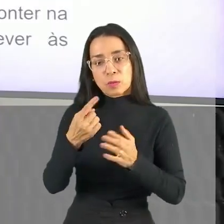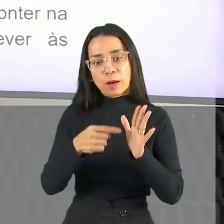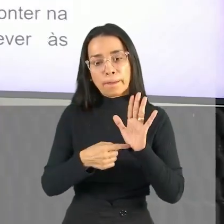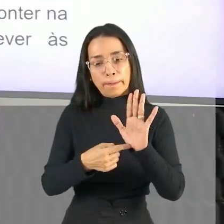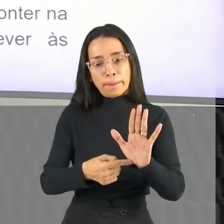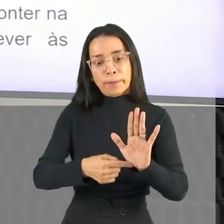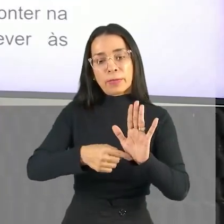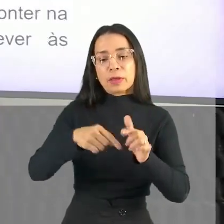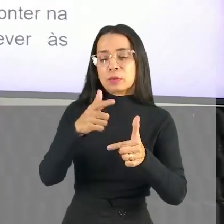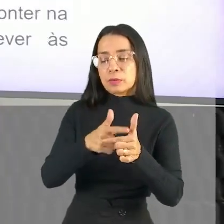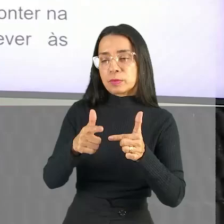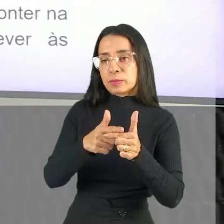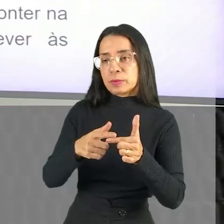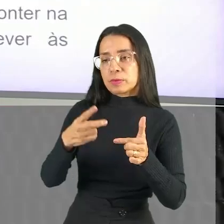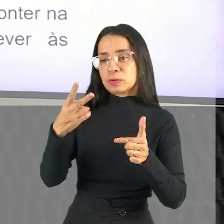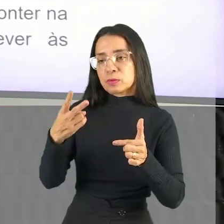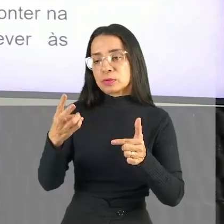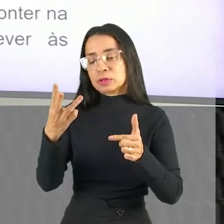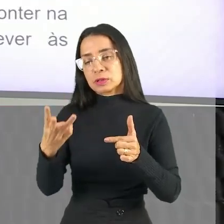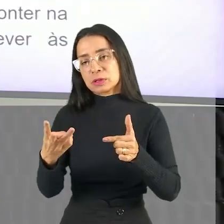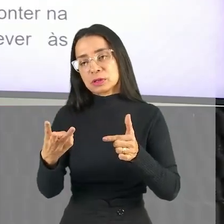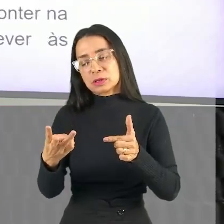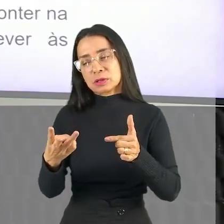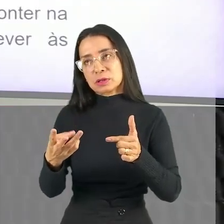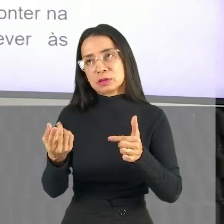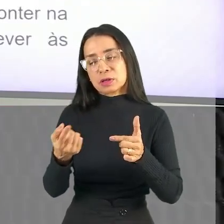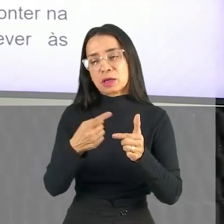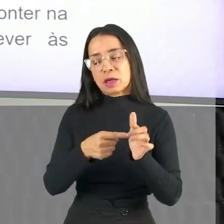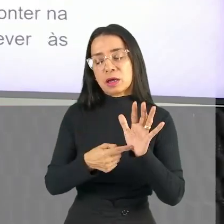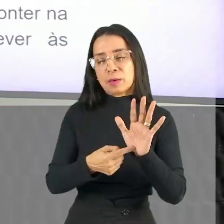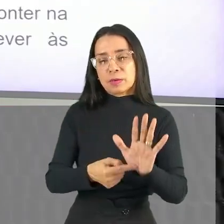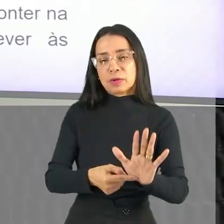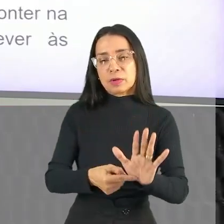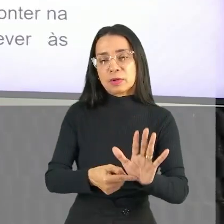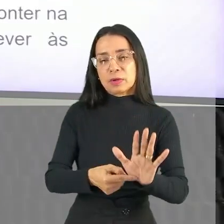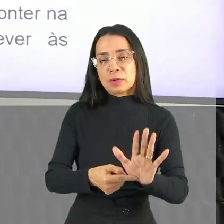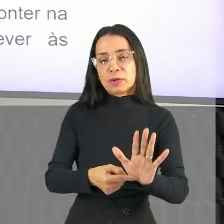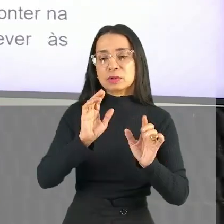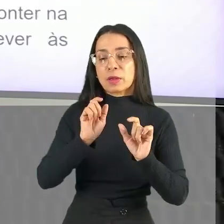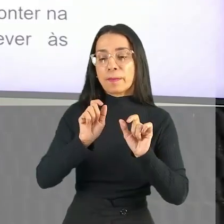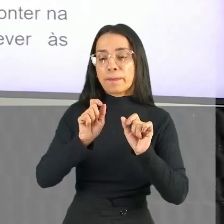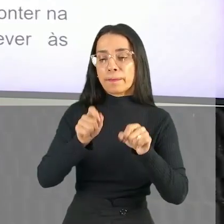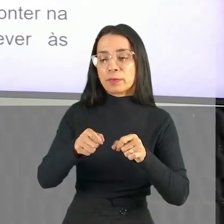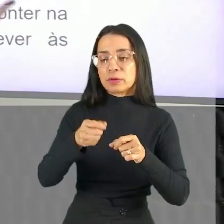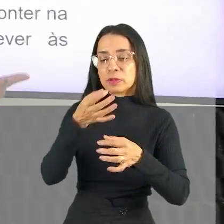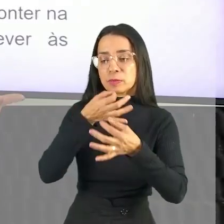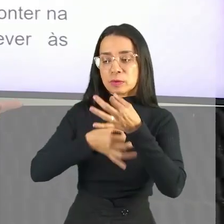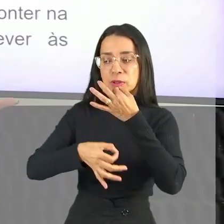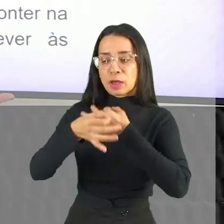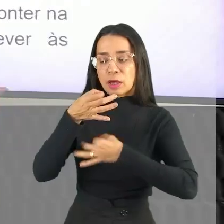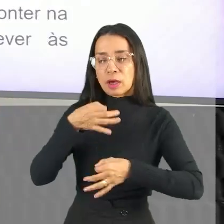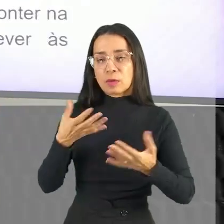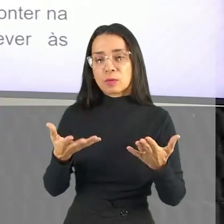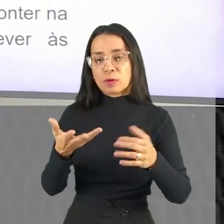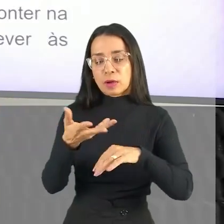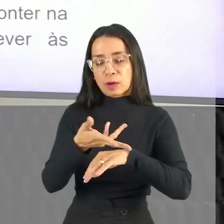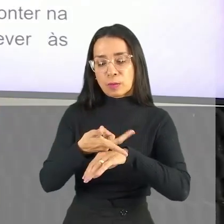o texto 2 e 3 apresentassem consequências e possíveis argumentações, e os últimos